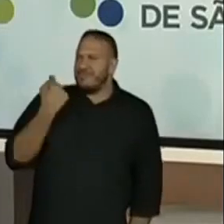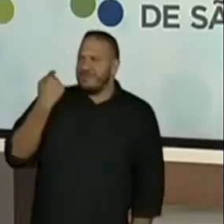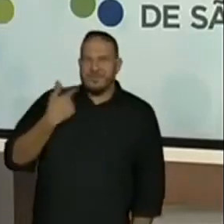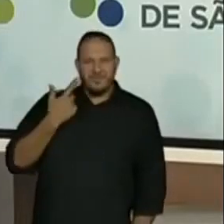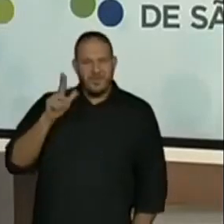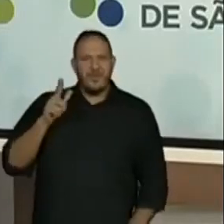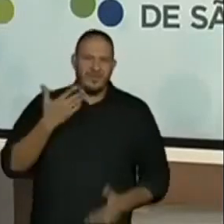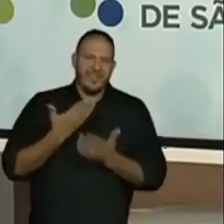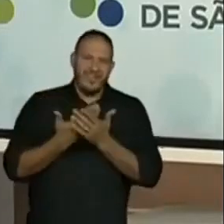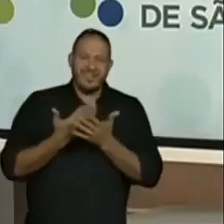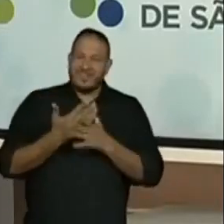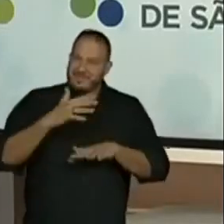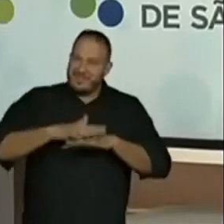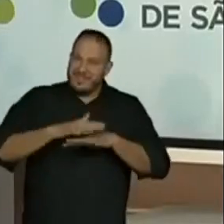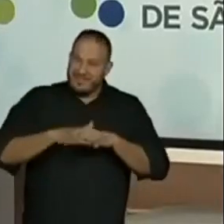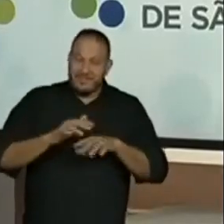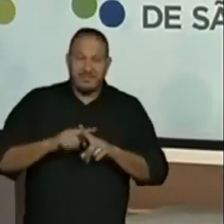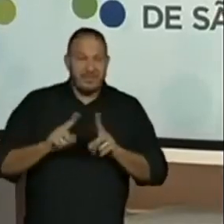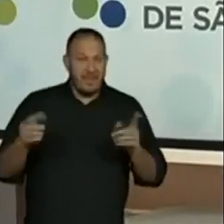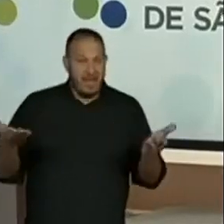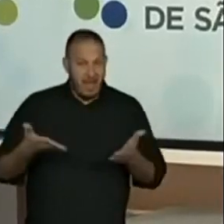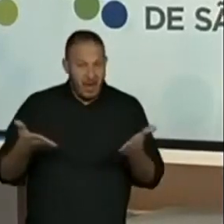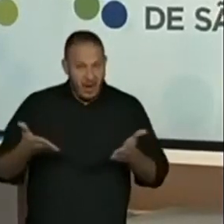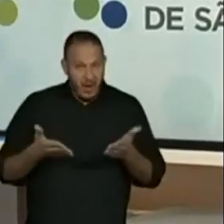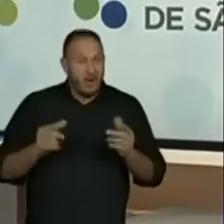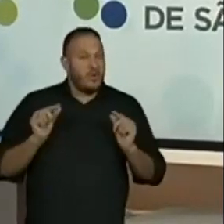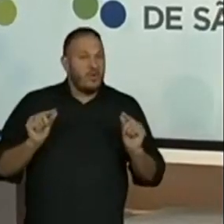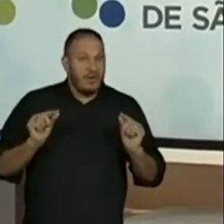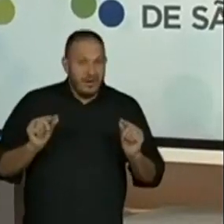de matemática como essa. Vamos dar, então,